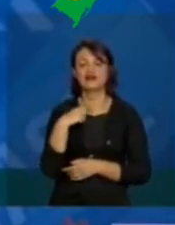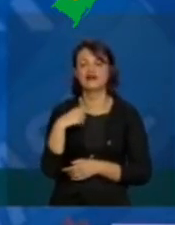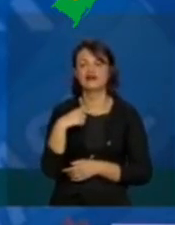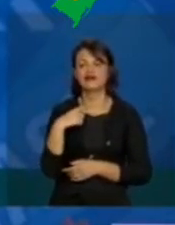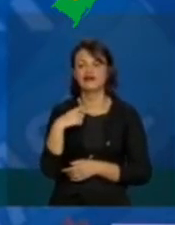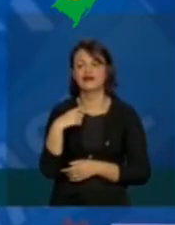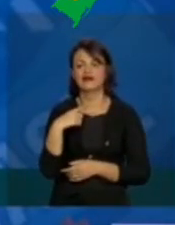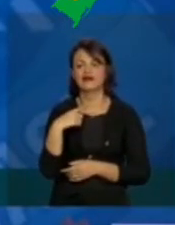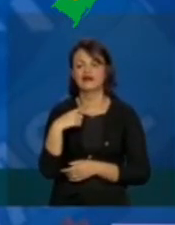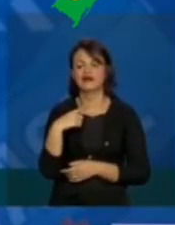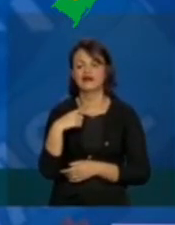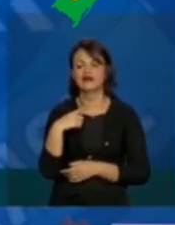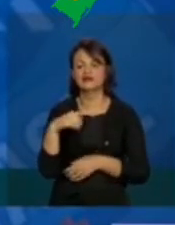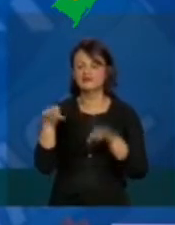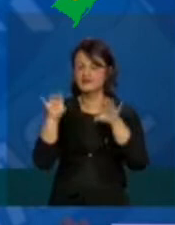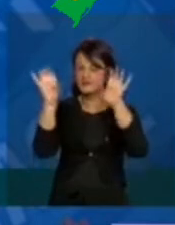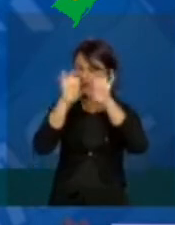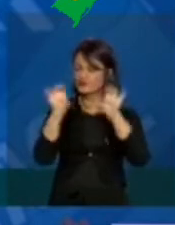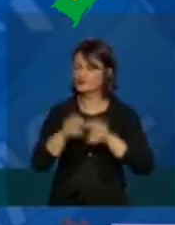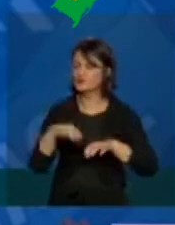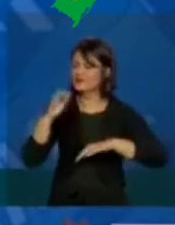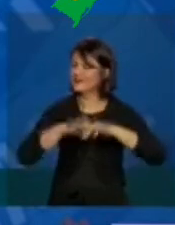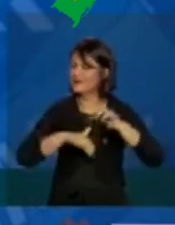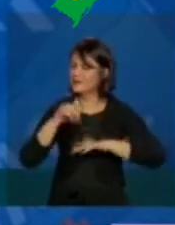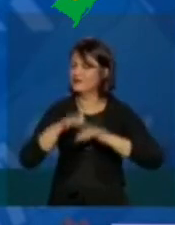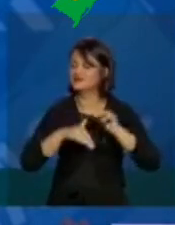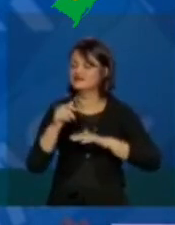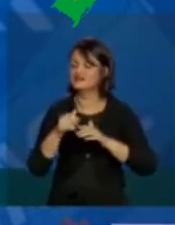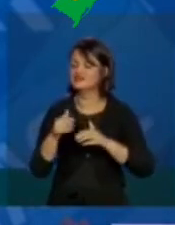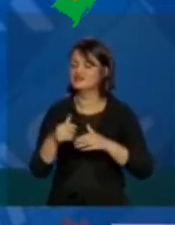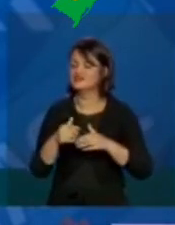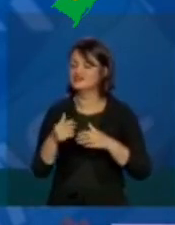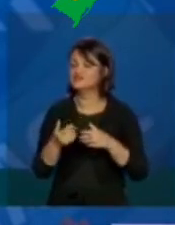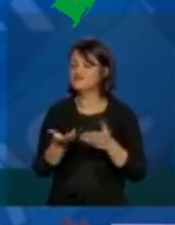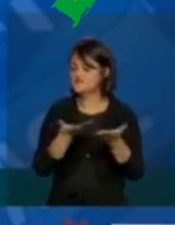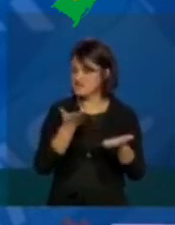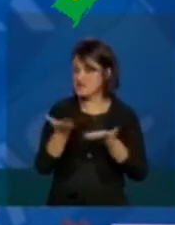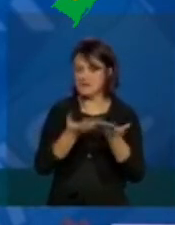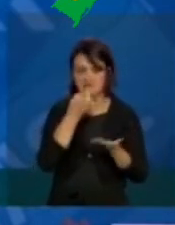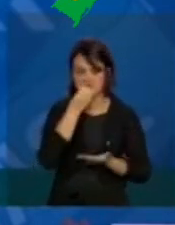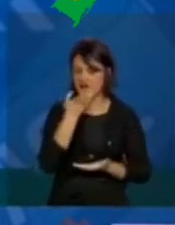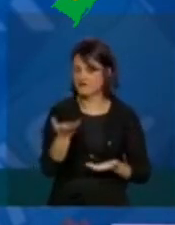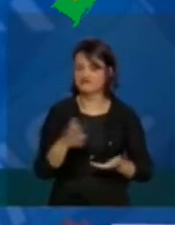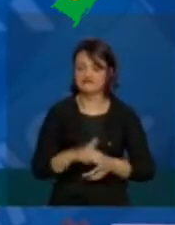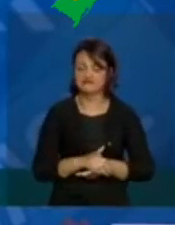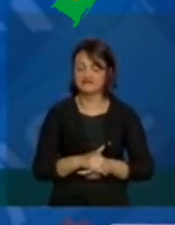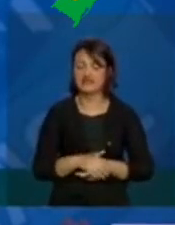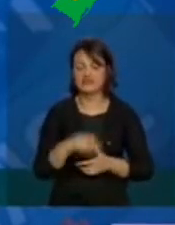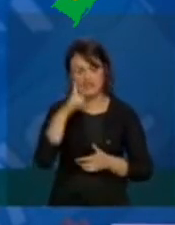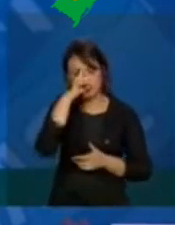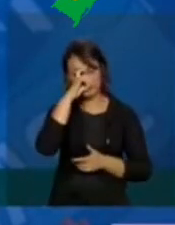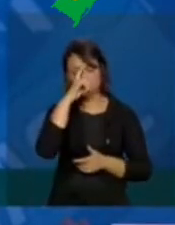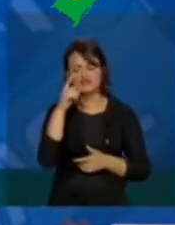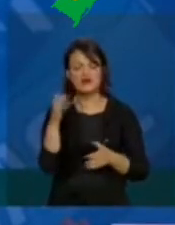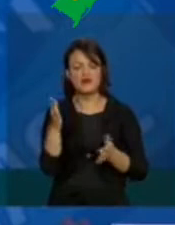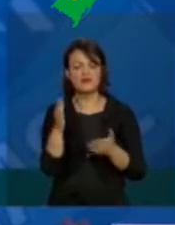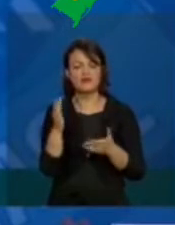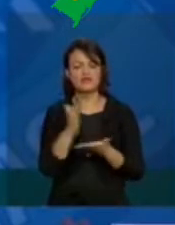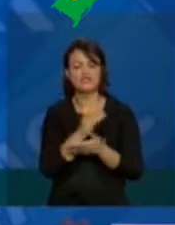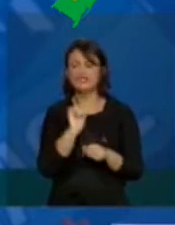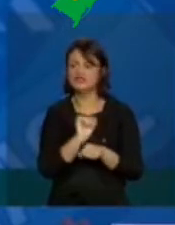uma estruturação, uma capacidade de atendimento muito boa. Nós temos hospitais que estão aguardando,